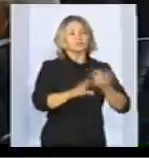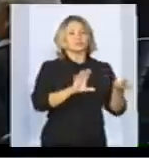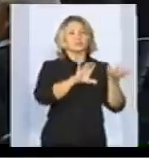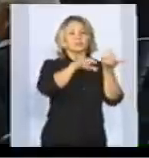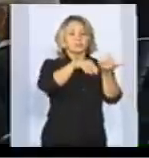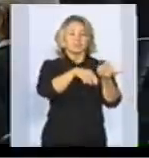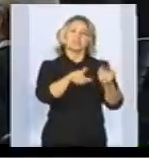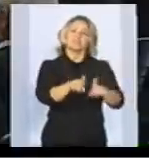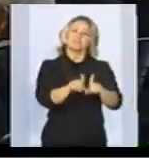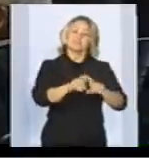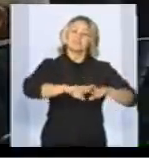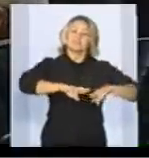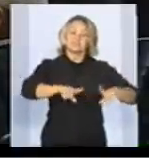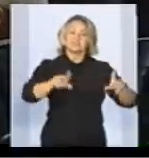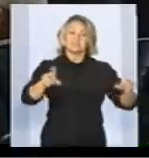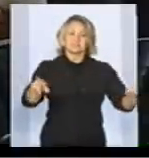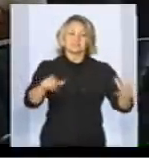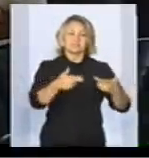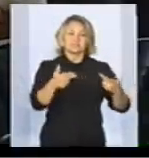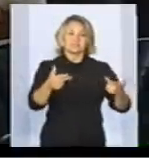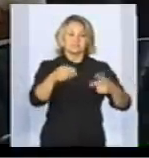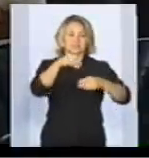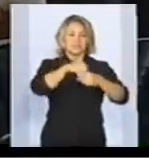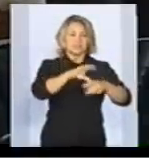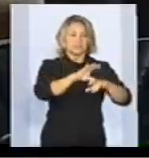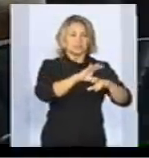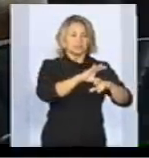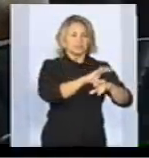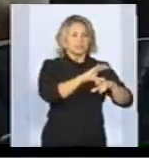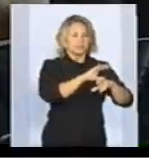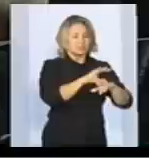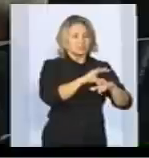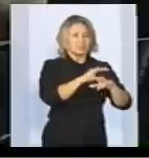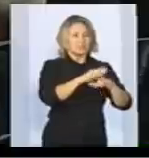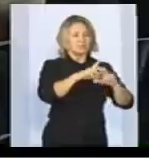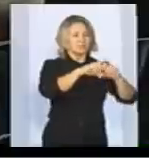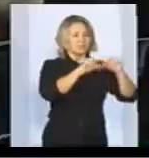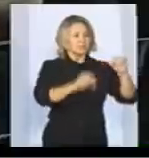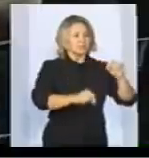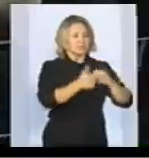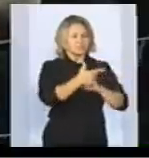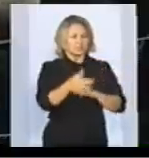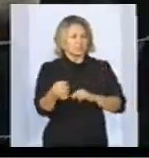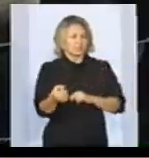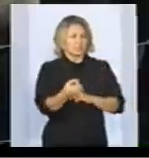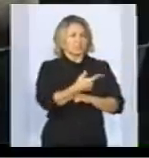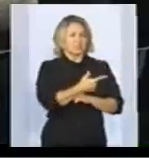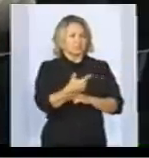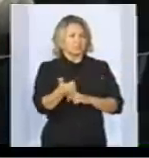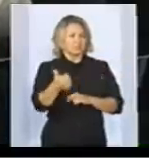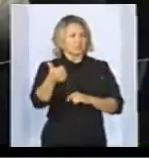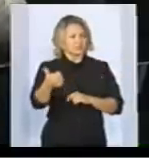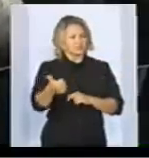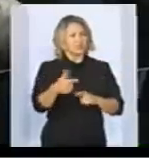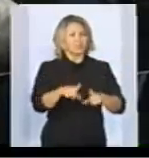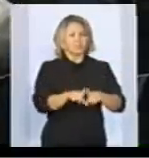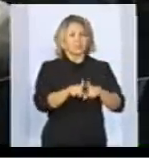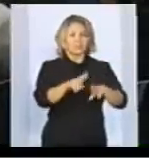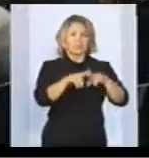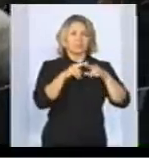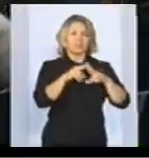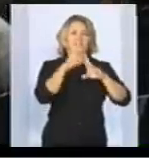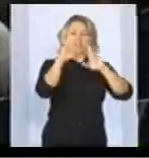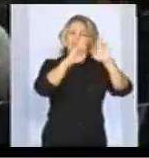traduzir as diretrizes constitucionais enunciadas nos artigos 220 221 para a regulação dos meios de comunicação